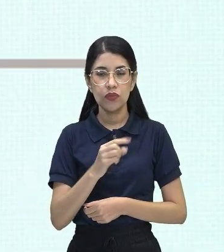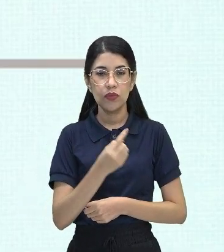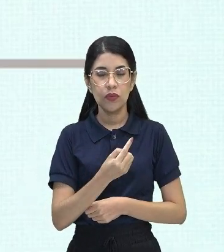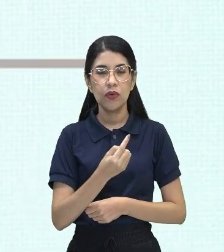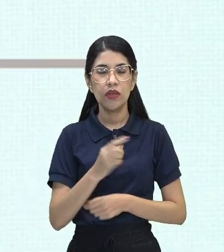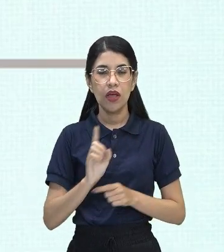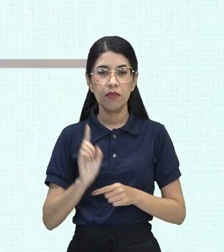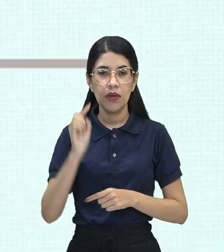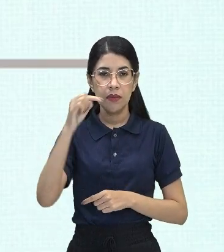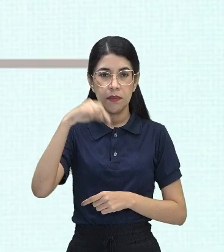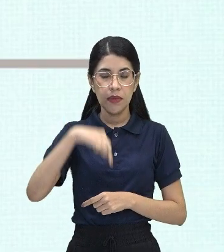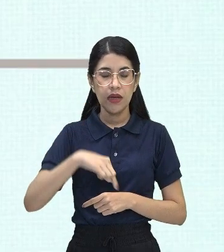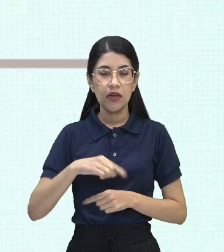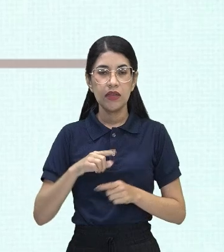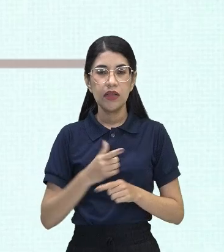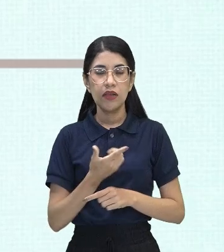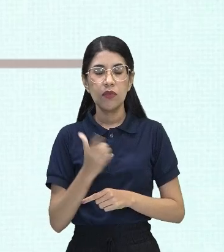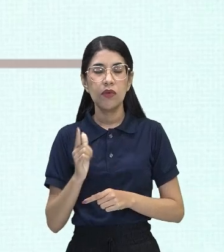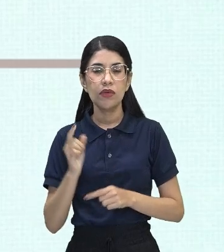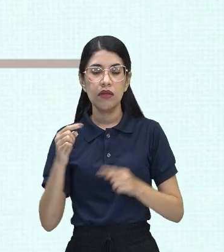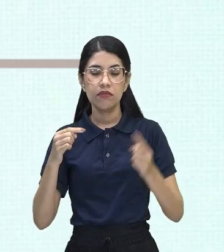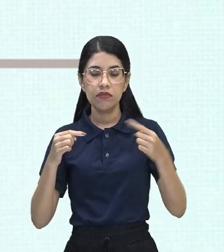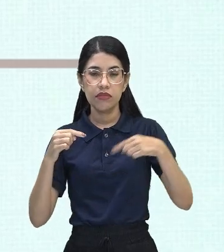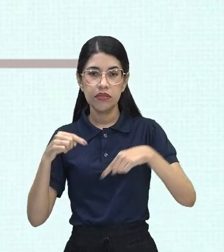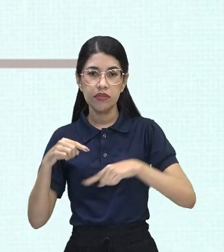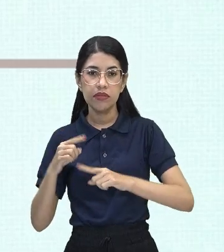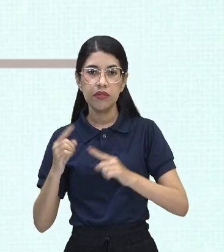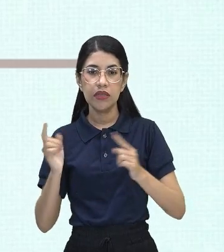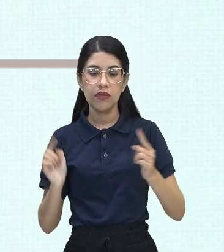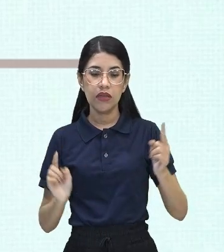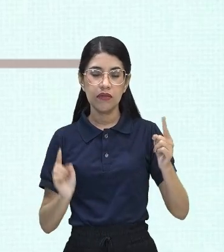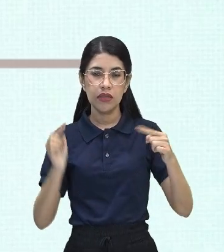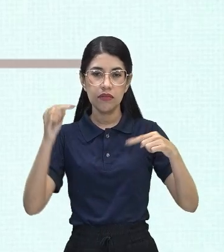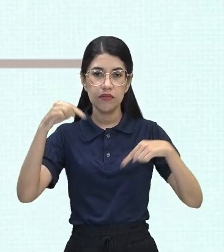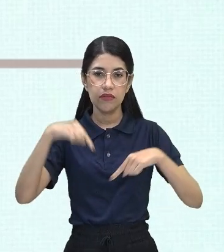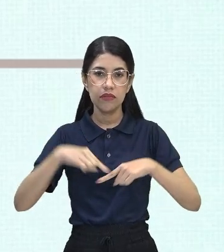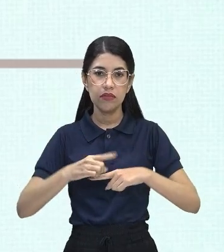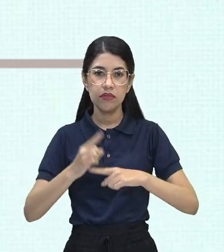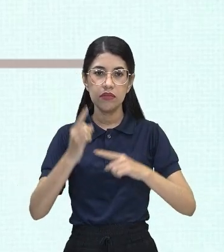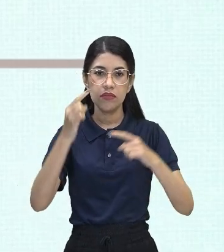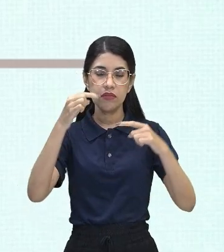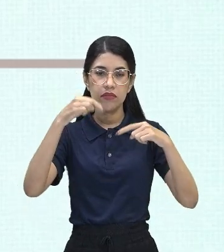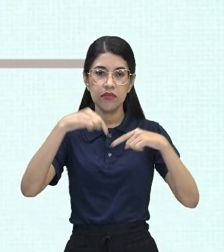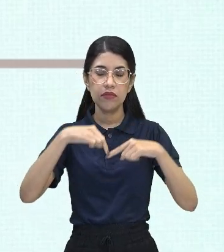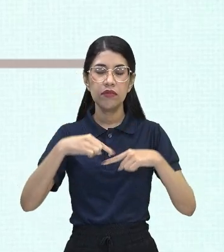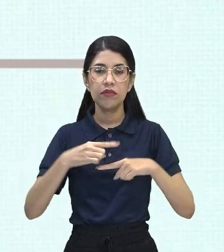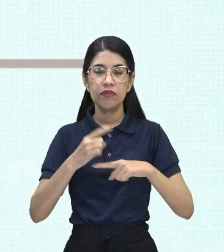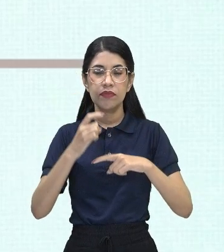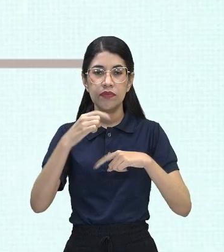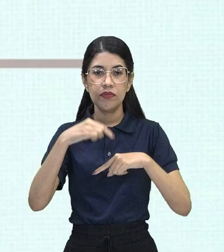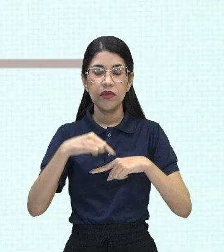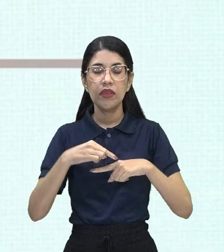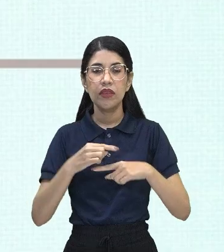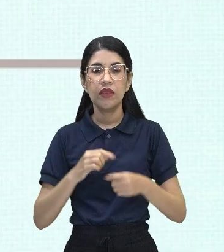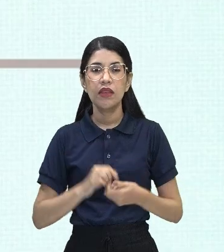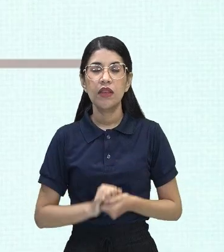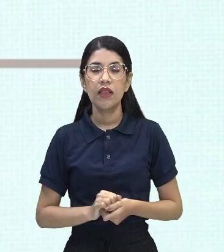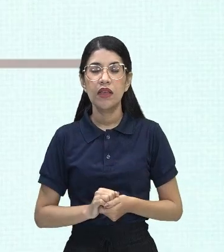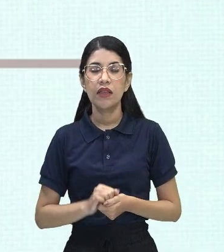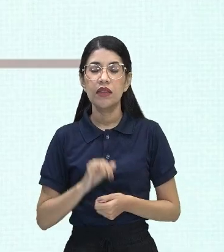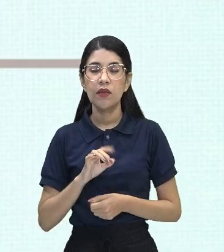do encontro eu tenho uma redução da amplitude na onda resultante. E aí eu vou chamar esse negócio de